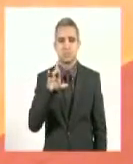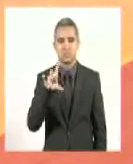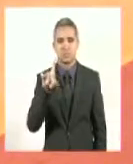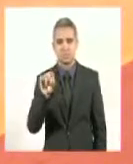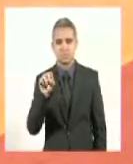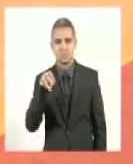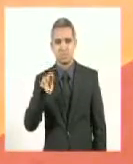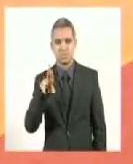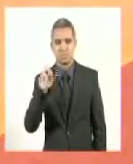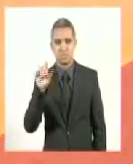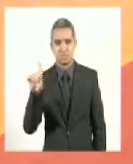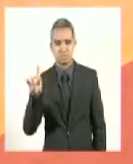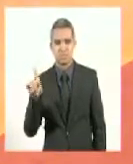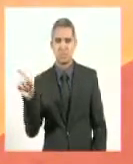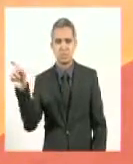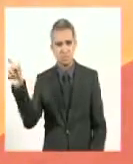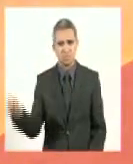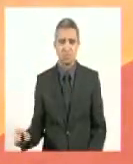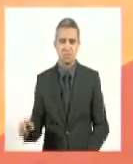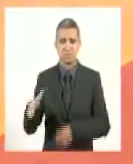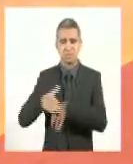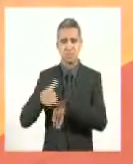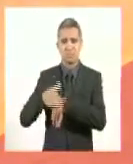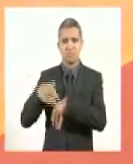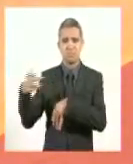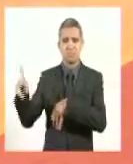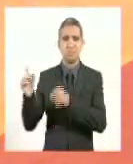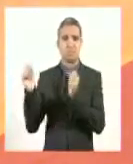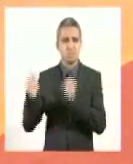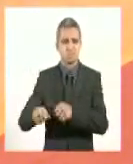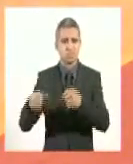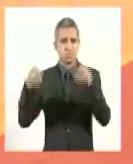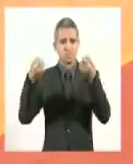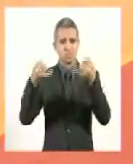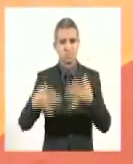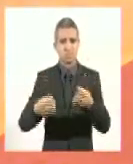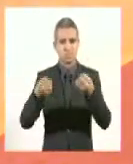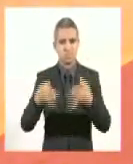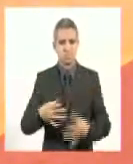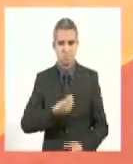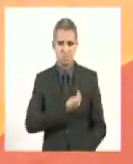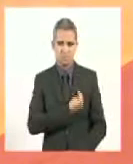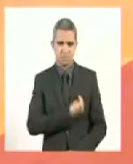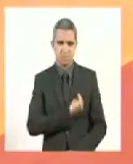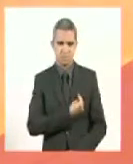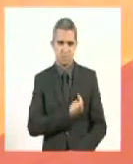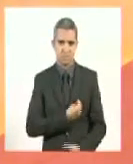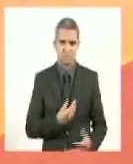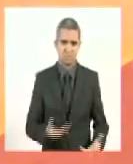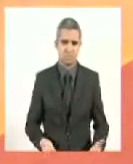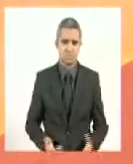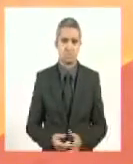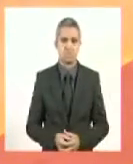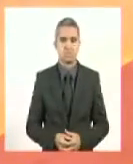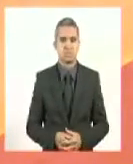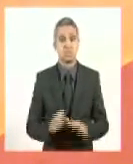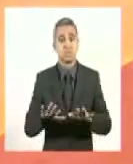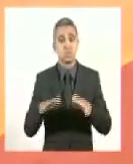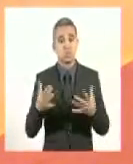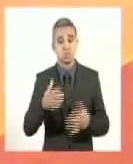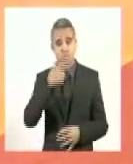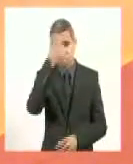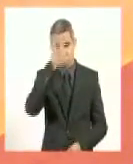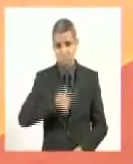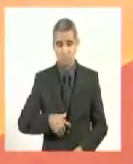defesa. Isso, para mim, é um fato absolutamente resolvido. Quando me candidatei a